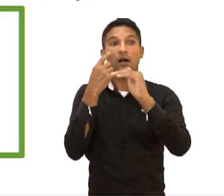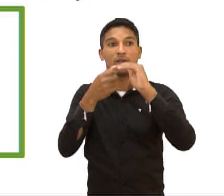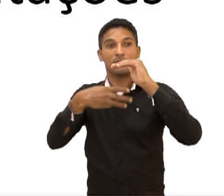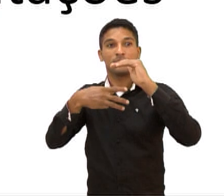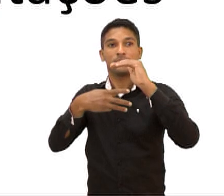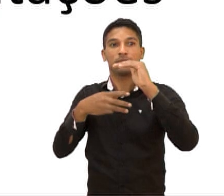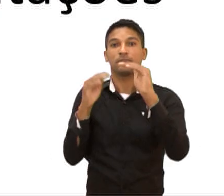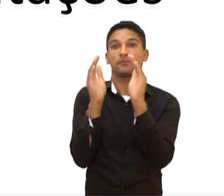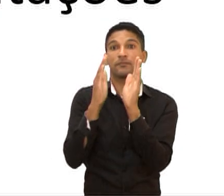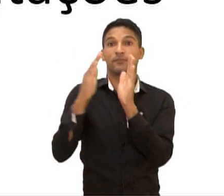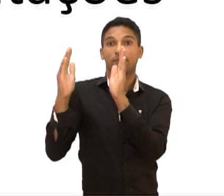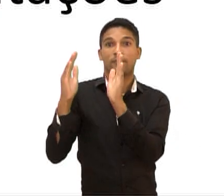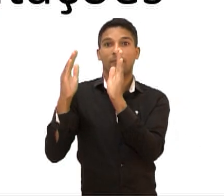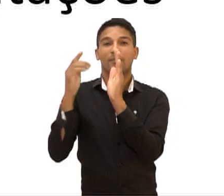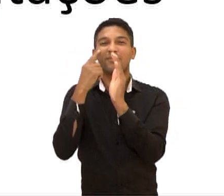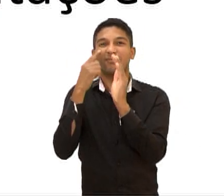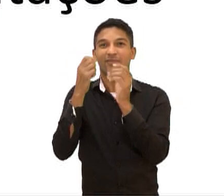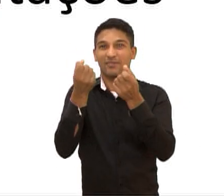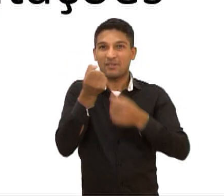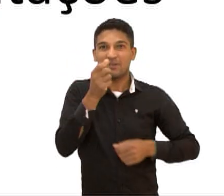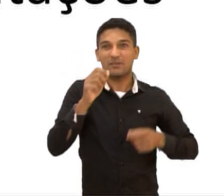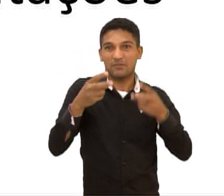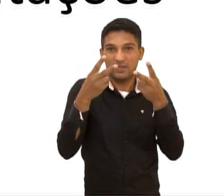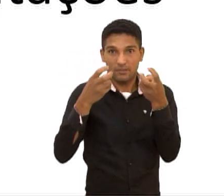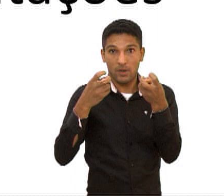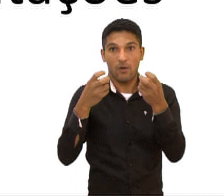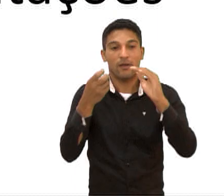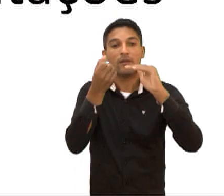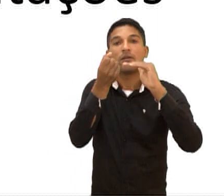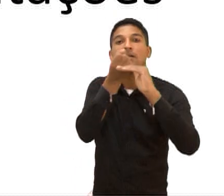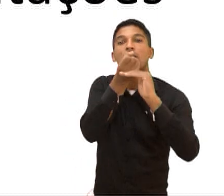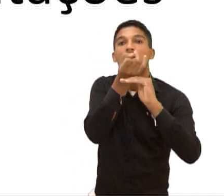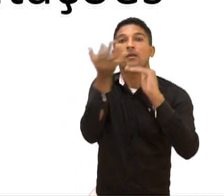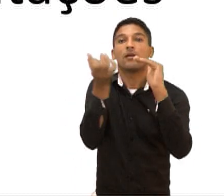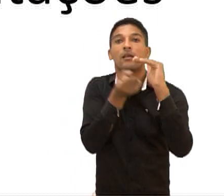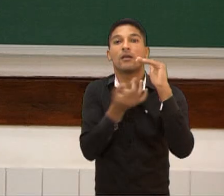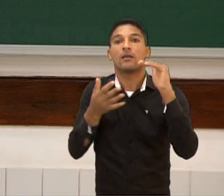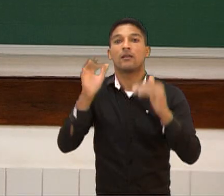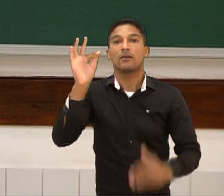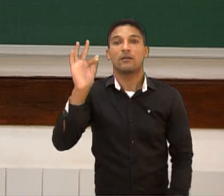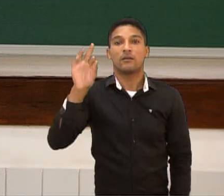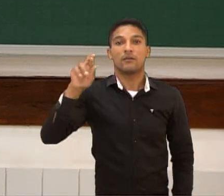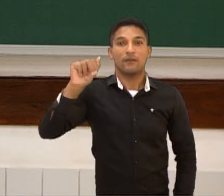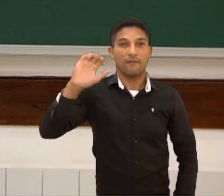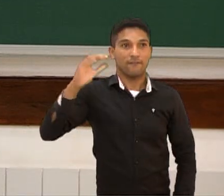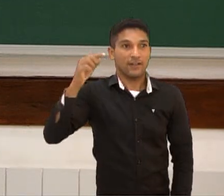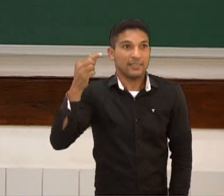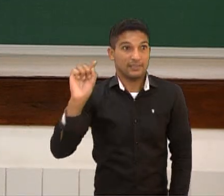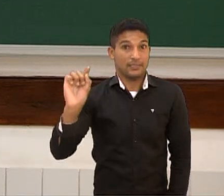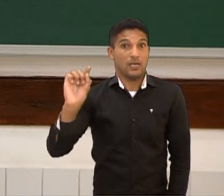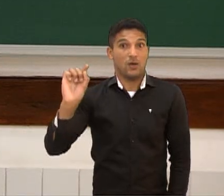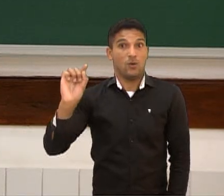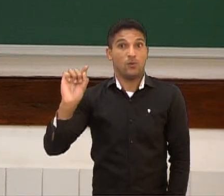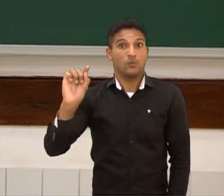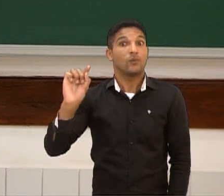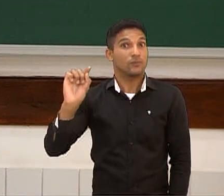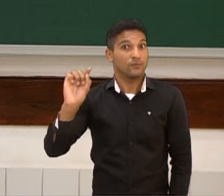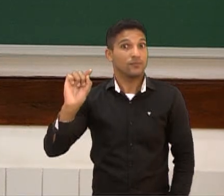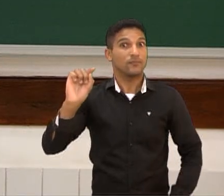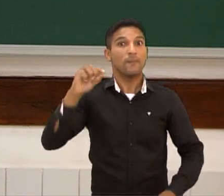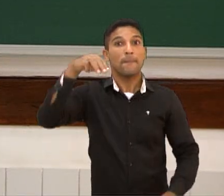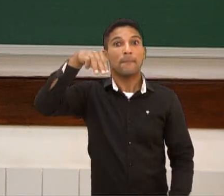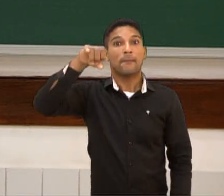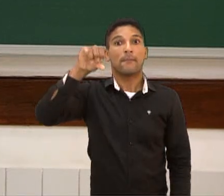que o denominador, ok? Como eu falei, na aula de hoje vamos estudar um pouquinho mais sobre as frações mistas,